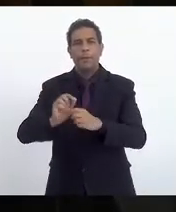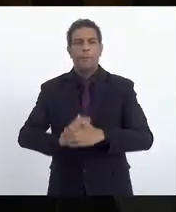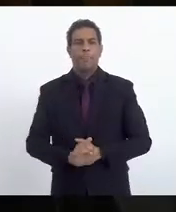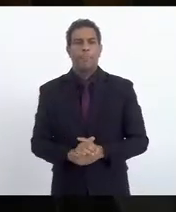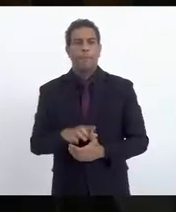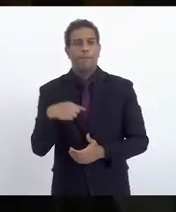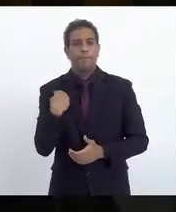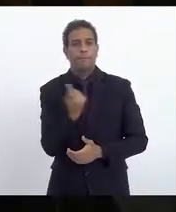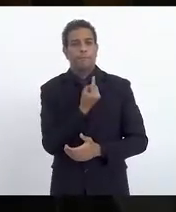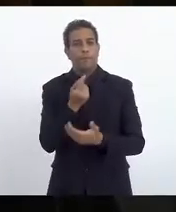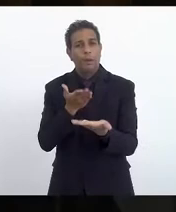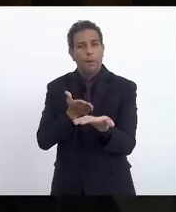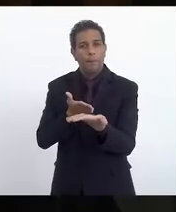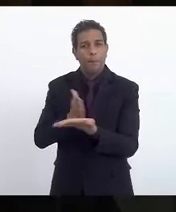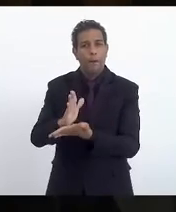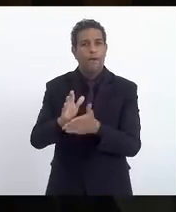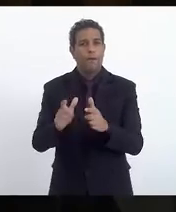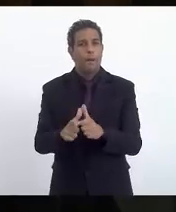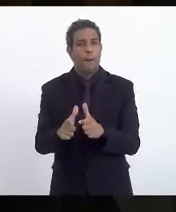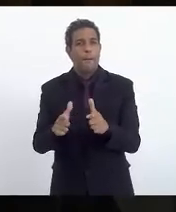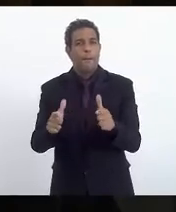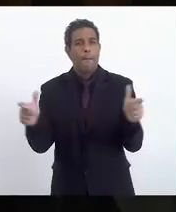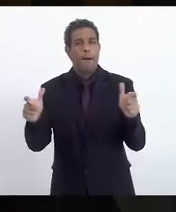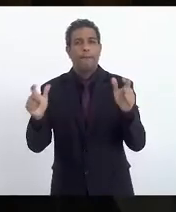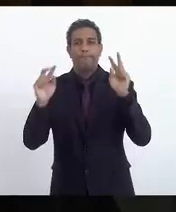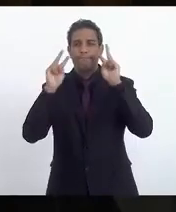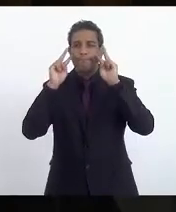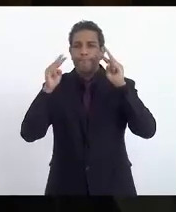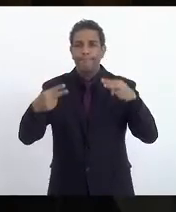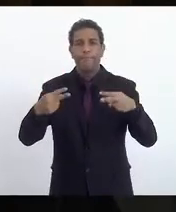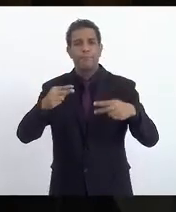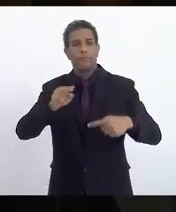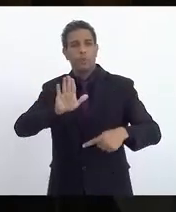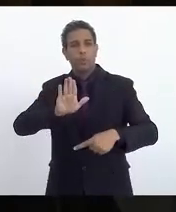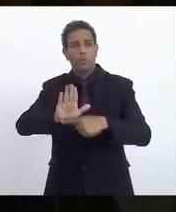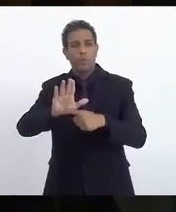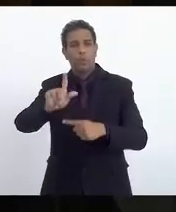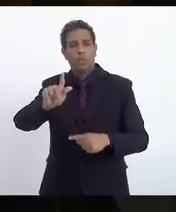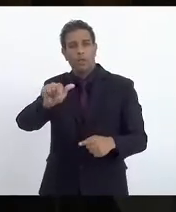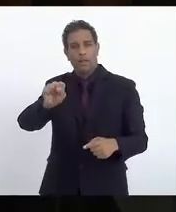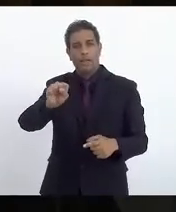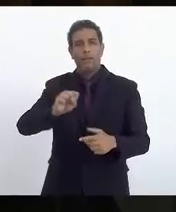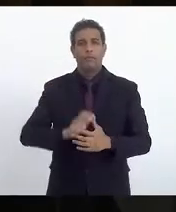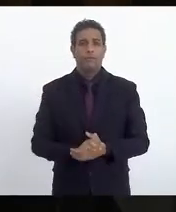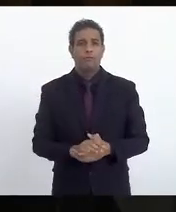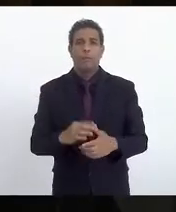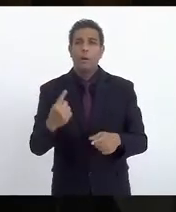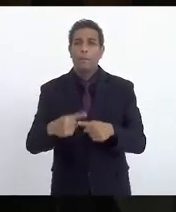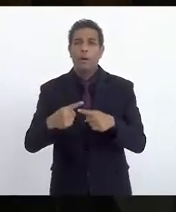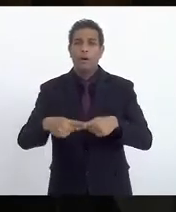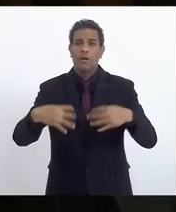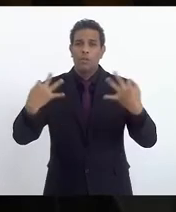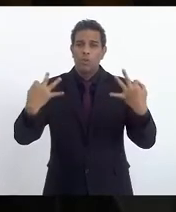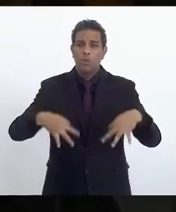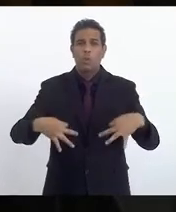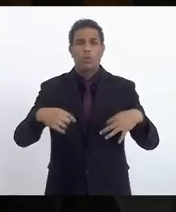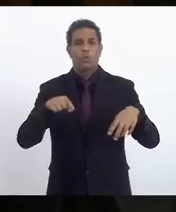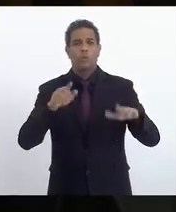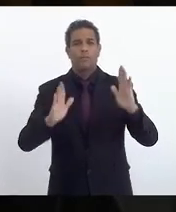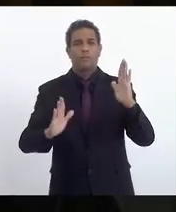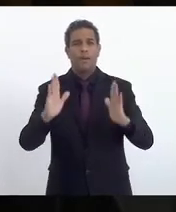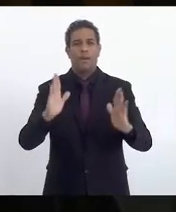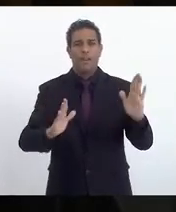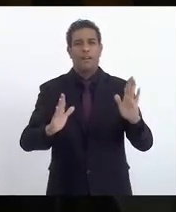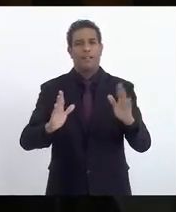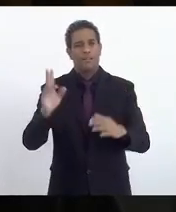e aprovamos para o total maioria o auxílio-gás porque é justo naquela